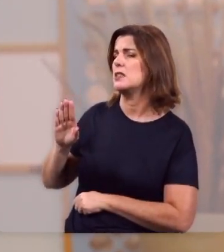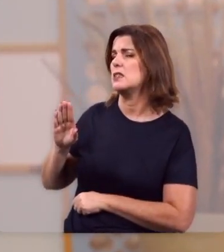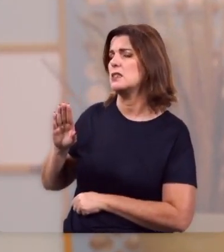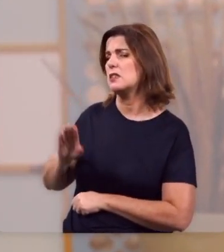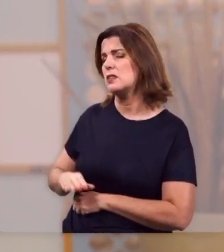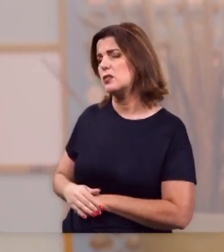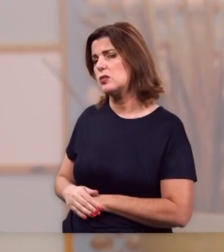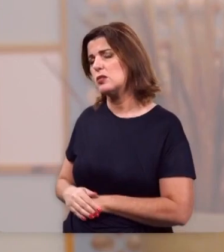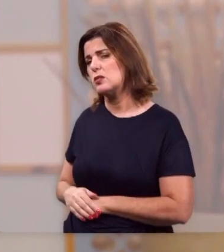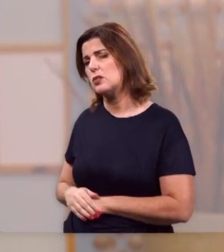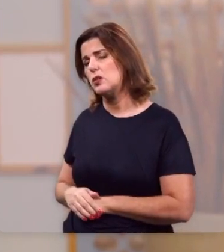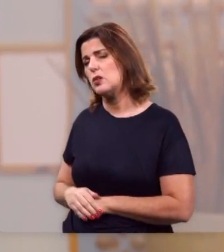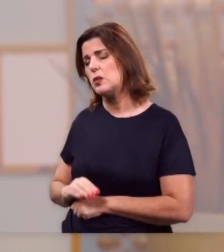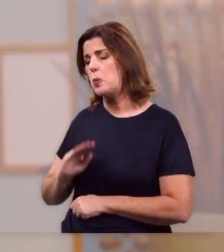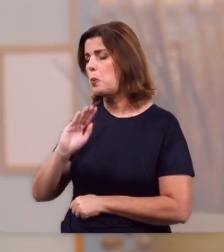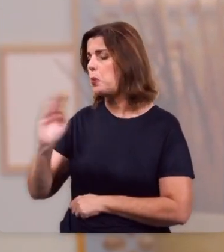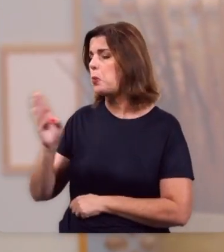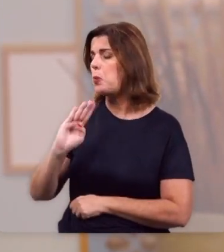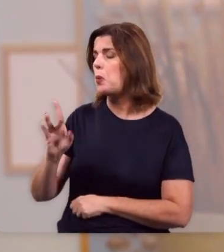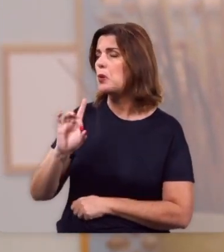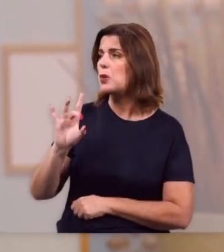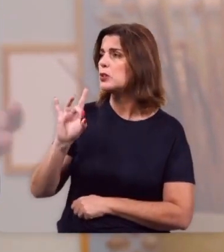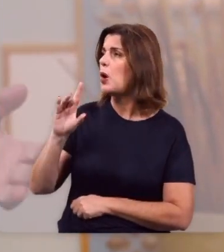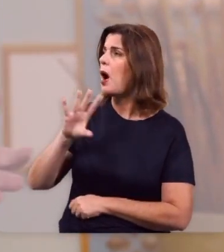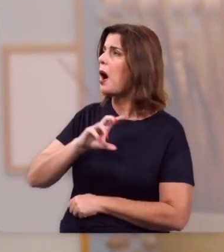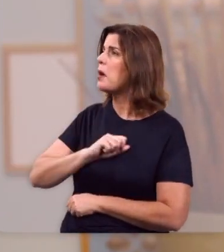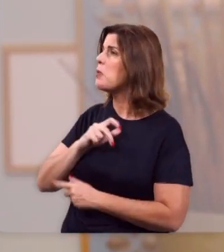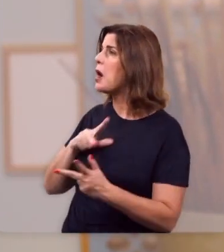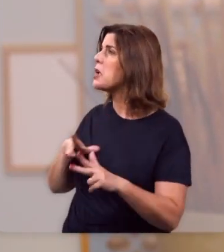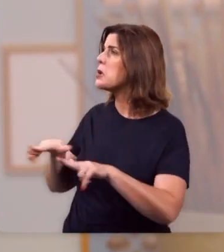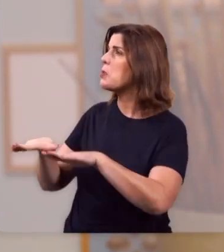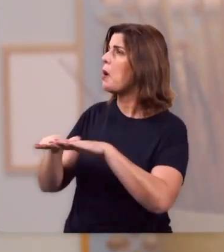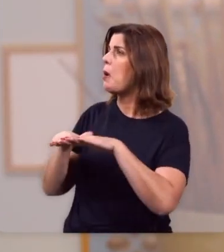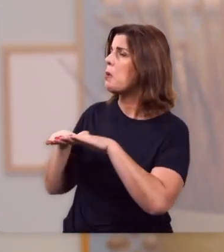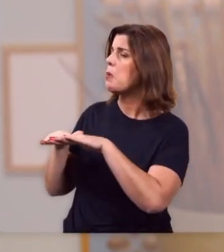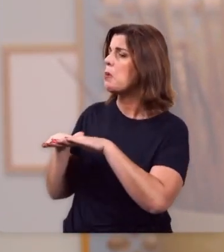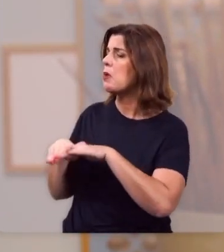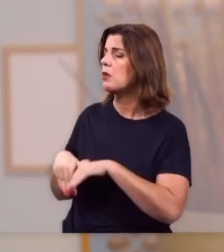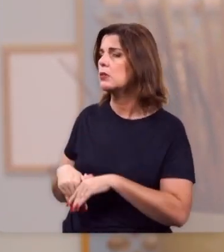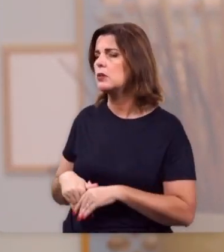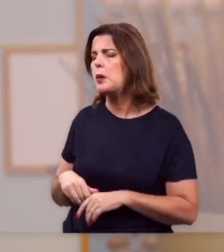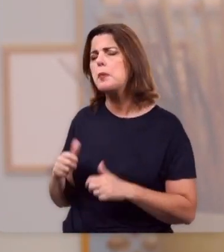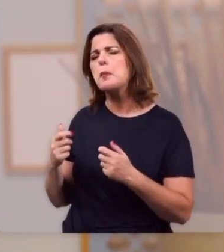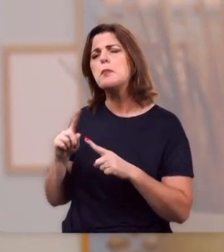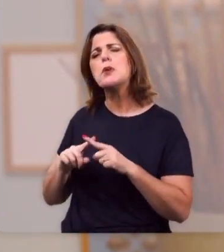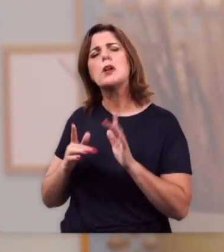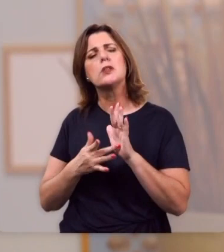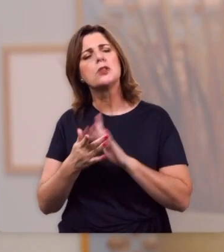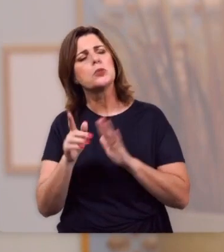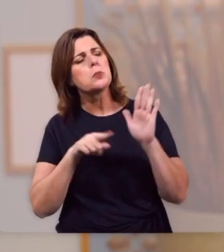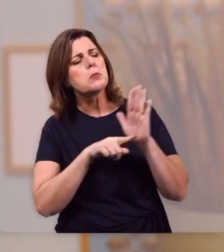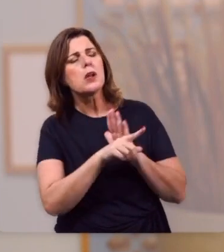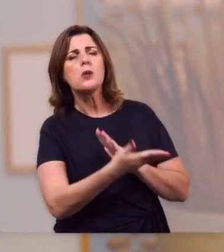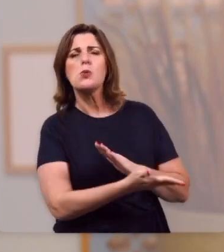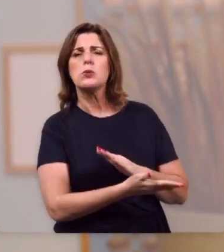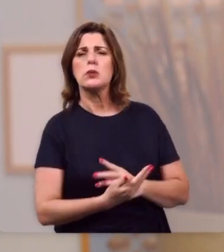os outros? Não basta amar-te igual aos outros? Por que Jesus fez esta